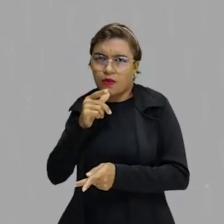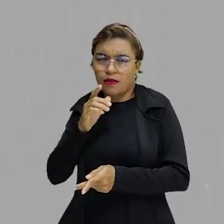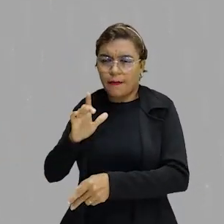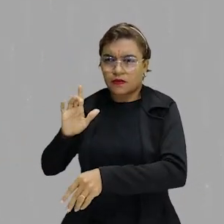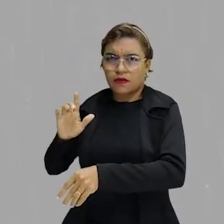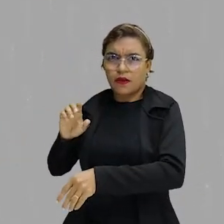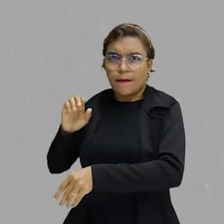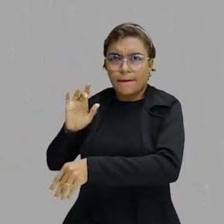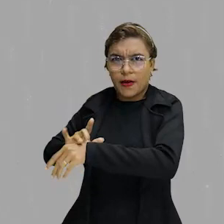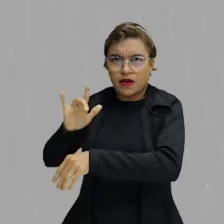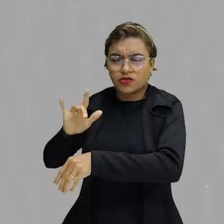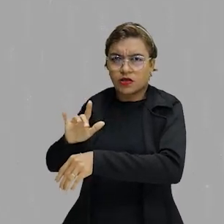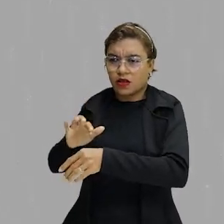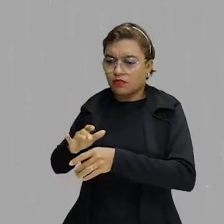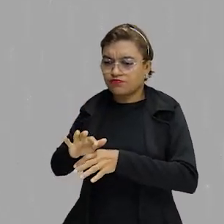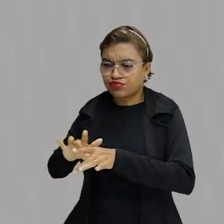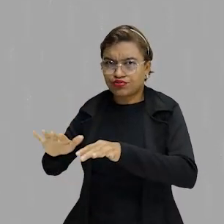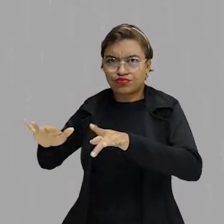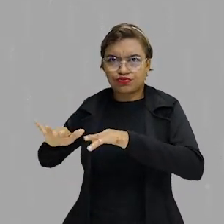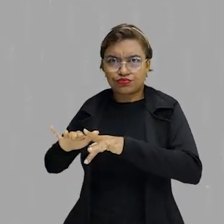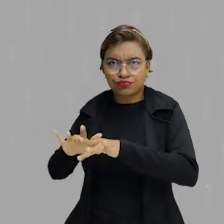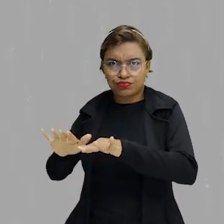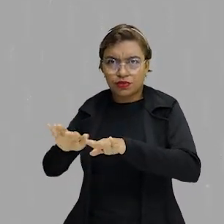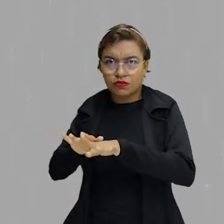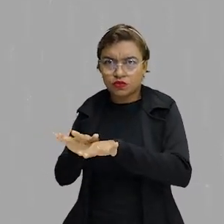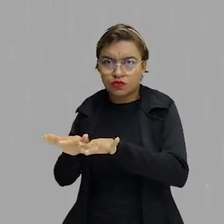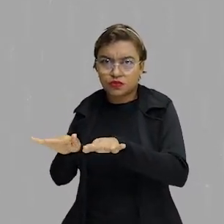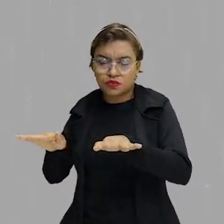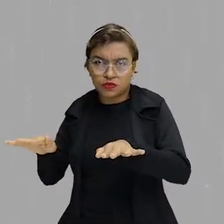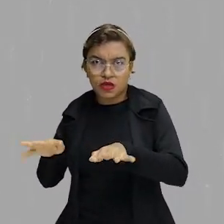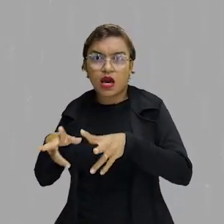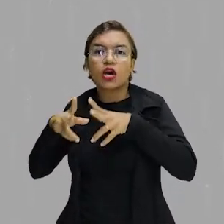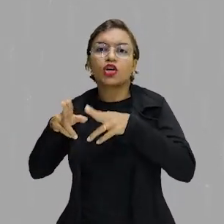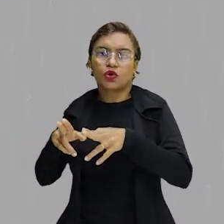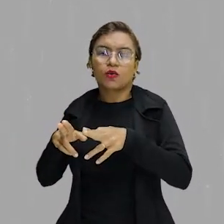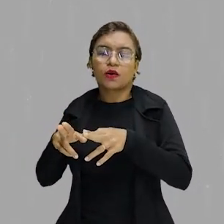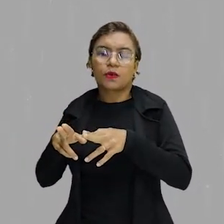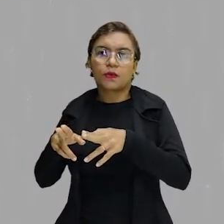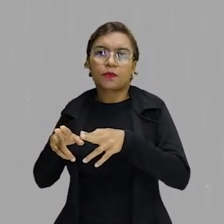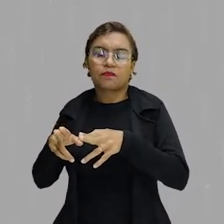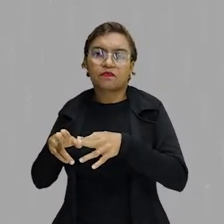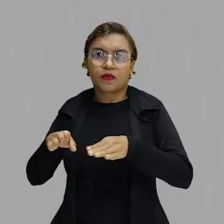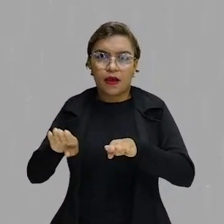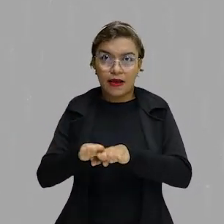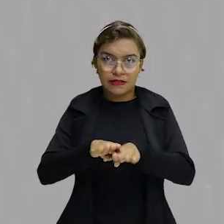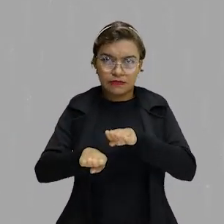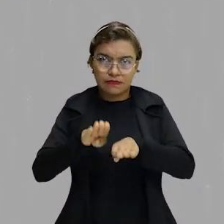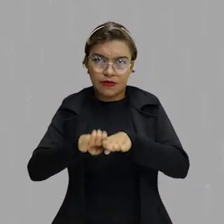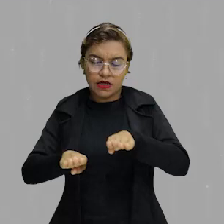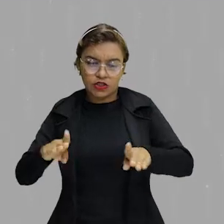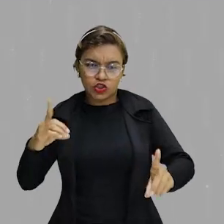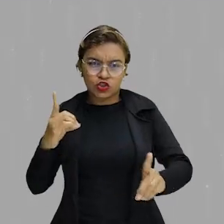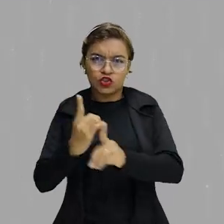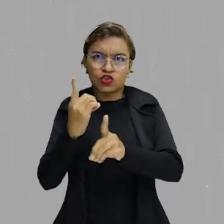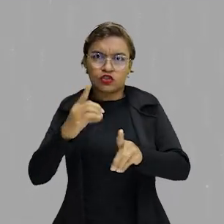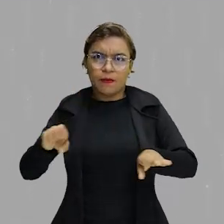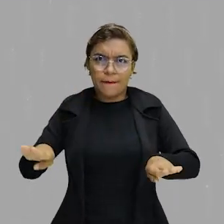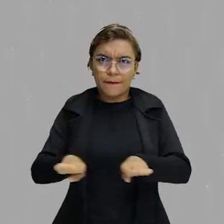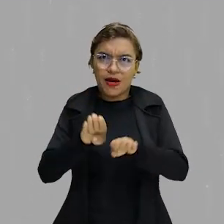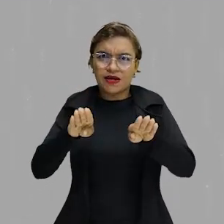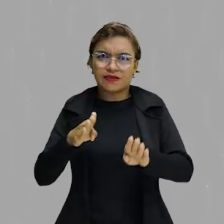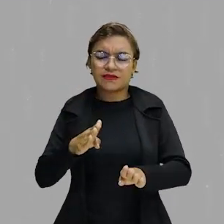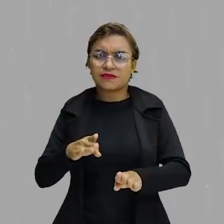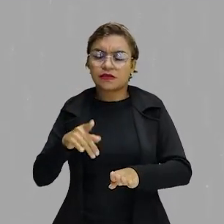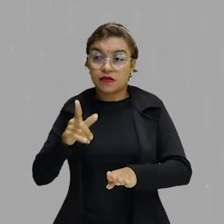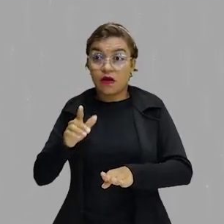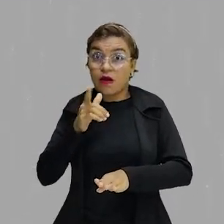deslocar para onde, Marcos? Para as bordas, né? A mesma coisa acontece com o tsunami. As placas se chocam, né? E a água ela vai ser deslocada